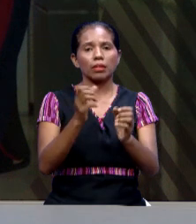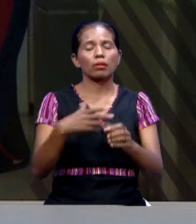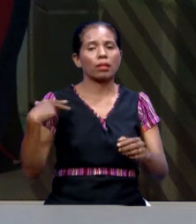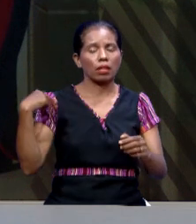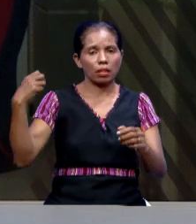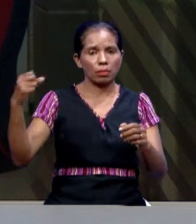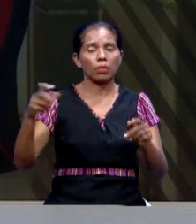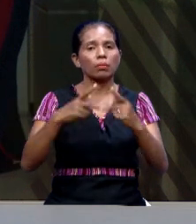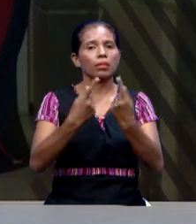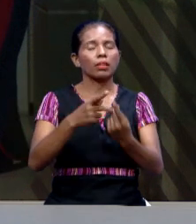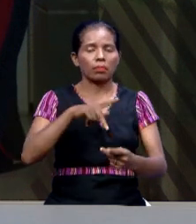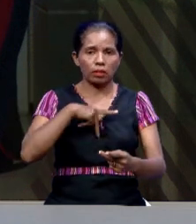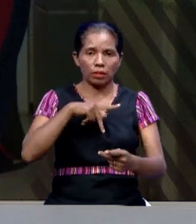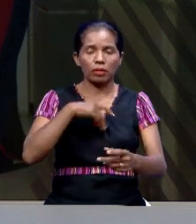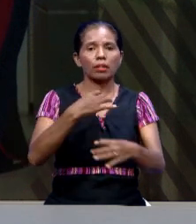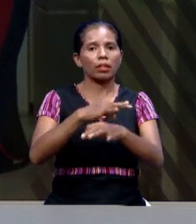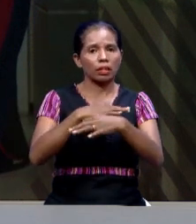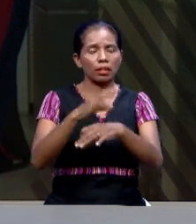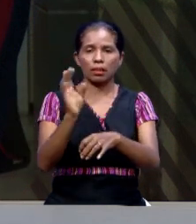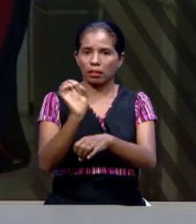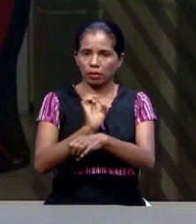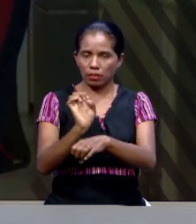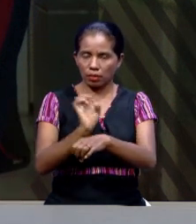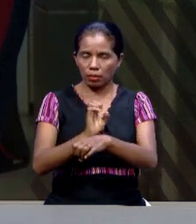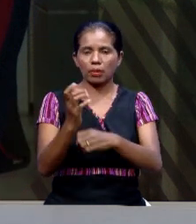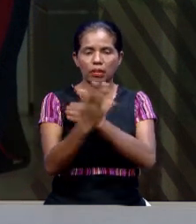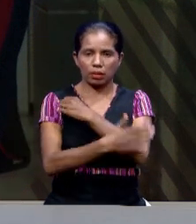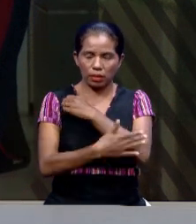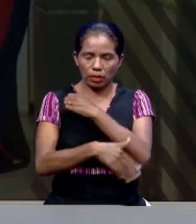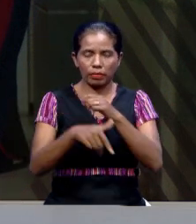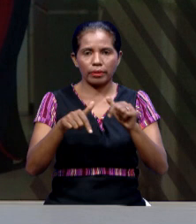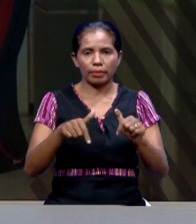setor privado ho dia-dia ekonomia rai larang.